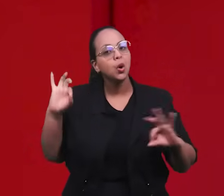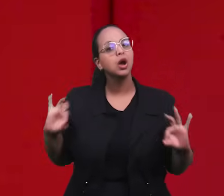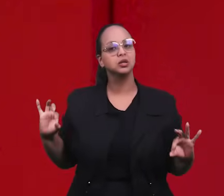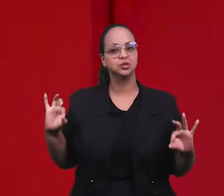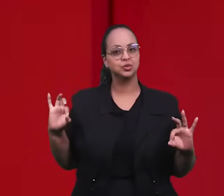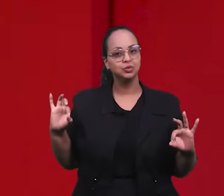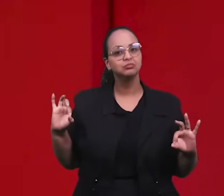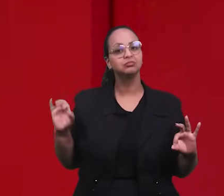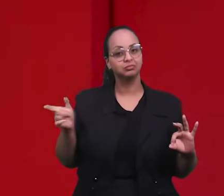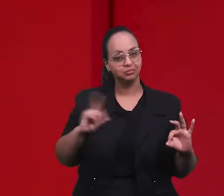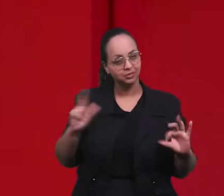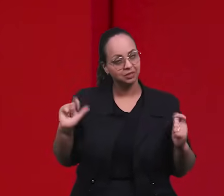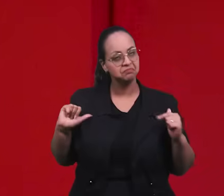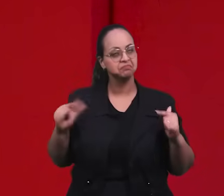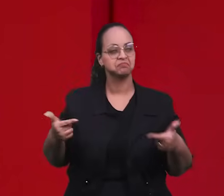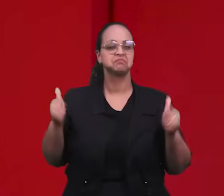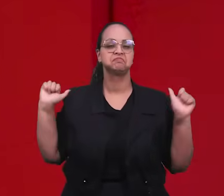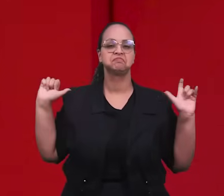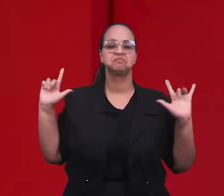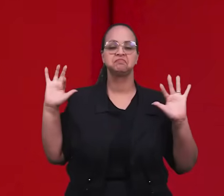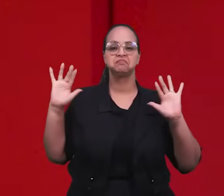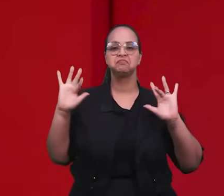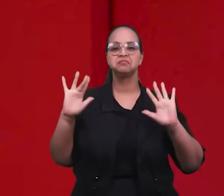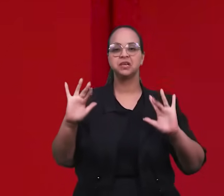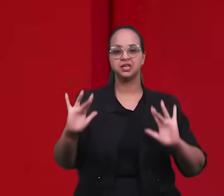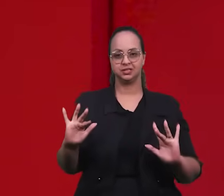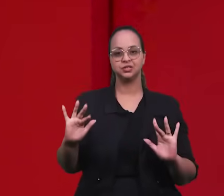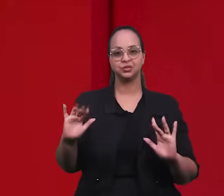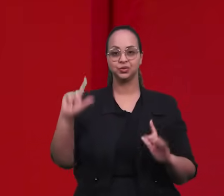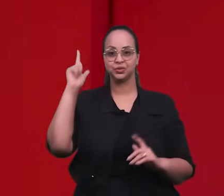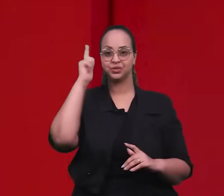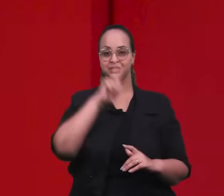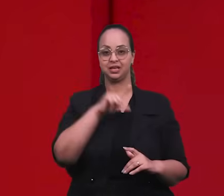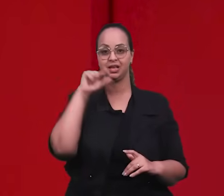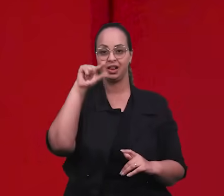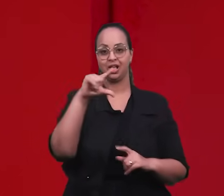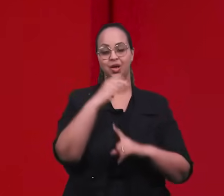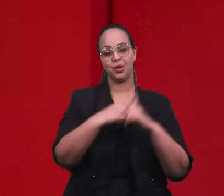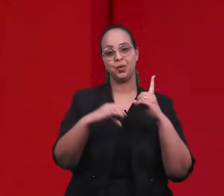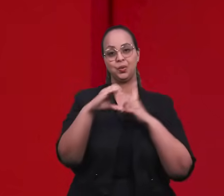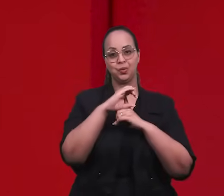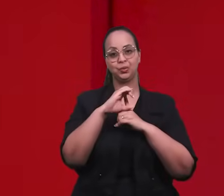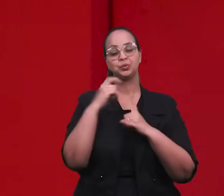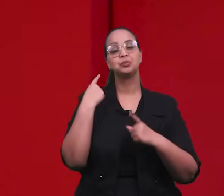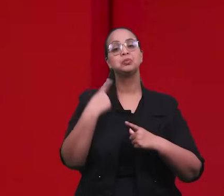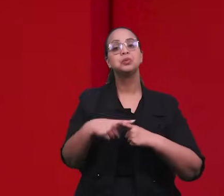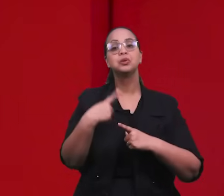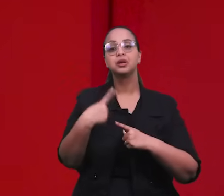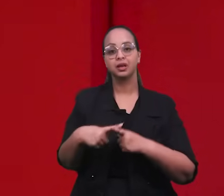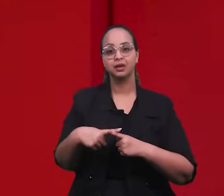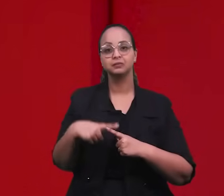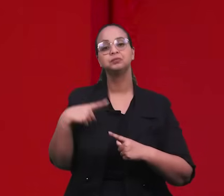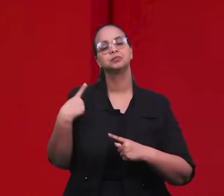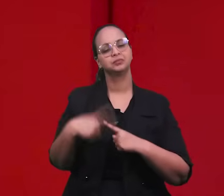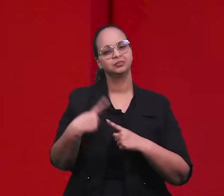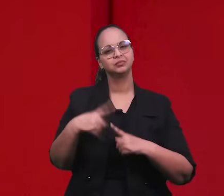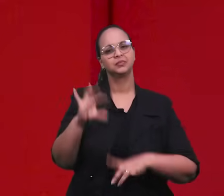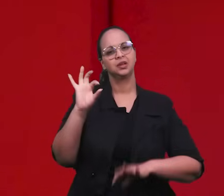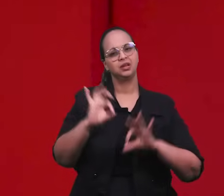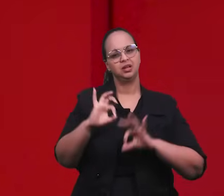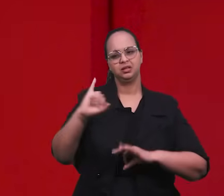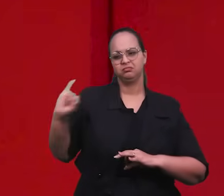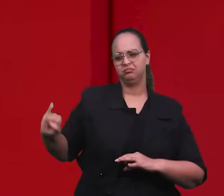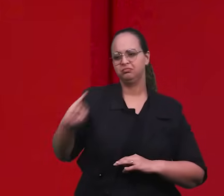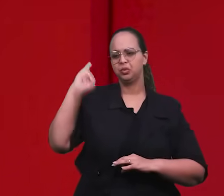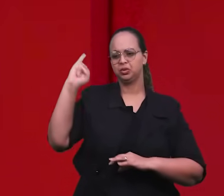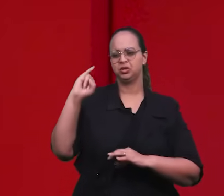acontecesse, que houvesse uma bênção e que houvesse uma operação do Senhor ali naquele culto, porque é a importância da obra,